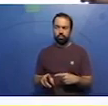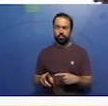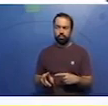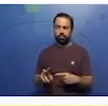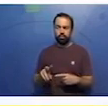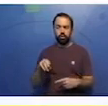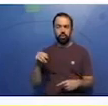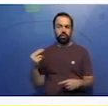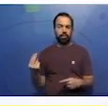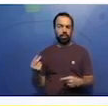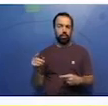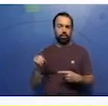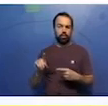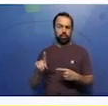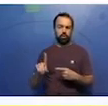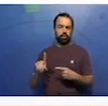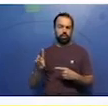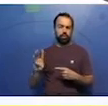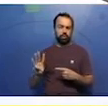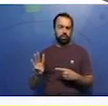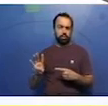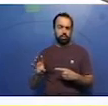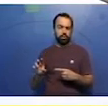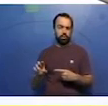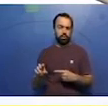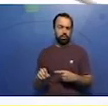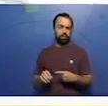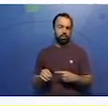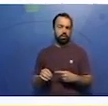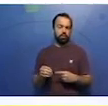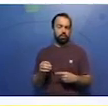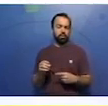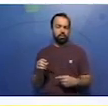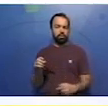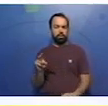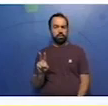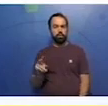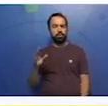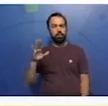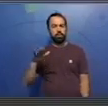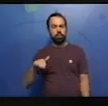madrugada, ou 14 horas, 2 horas da tarde.